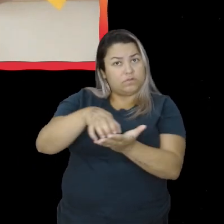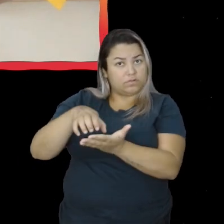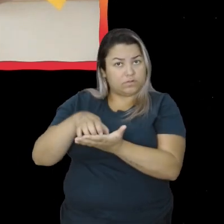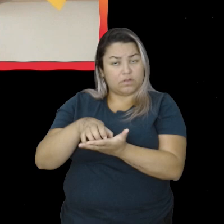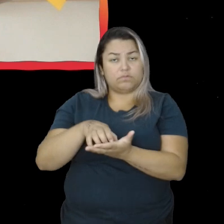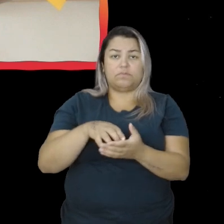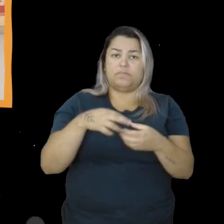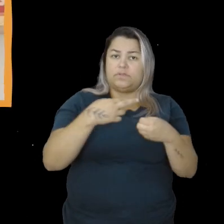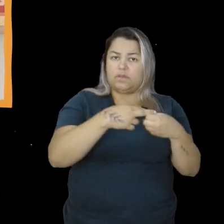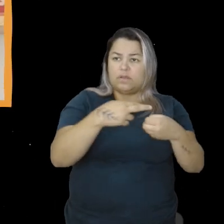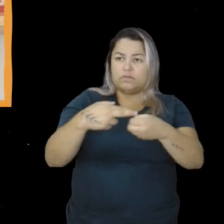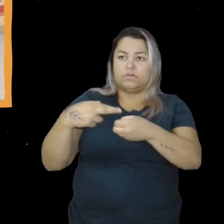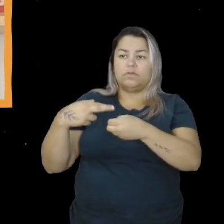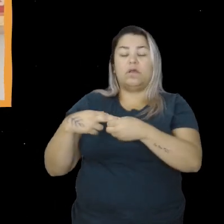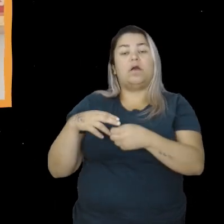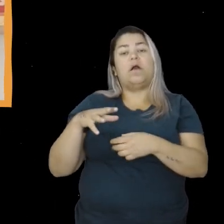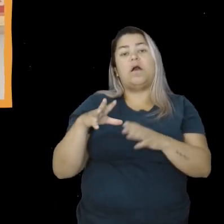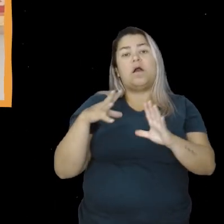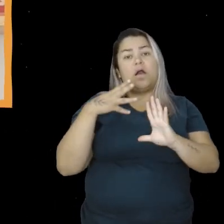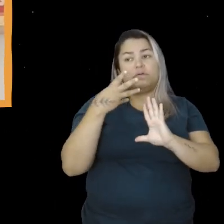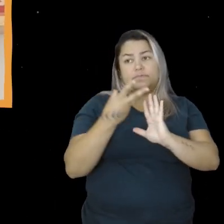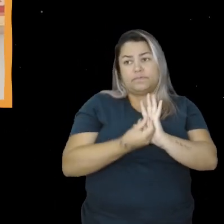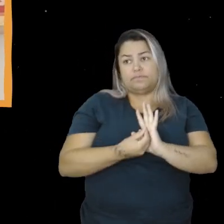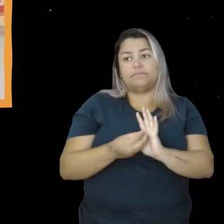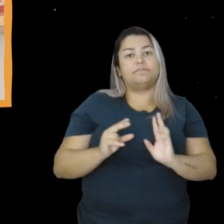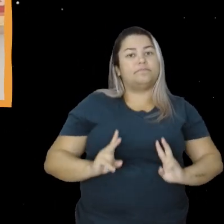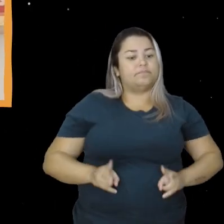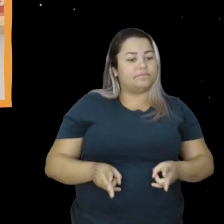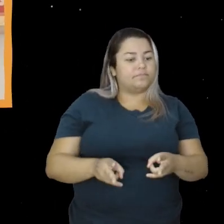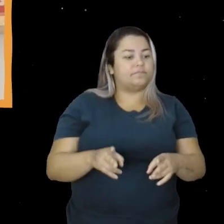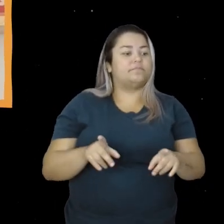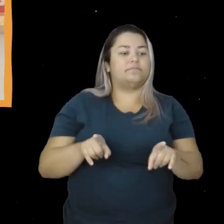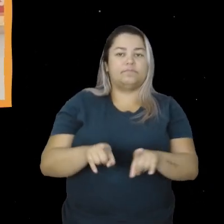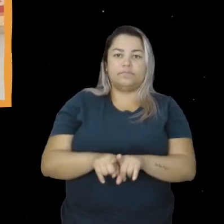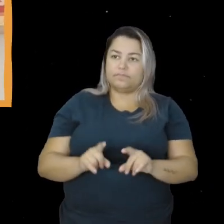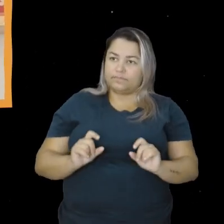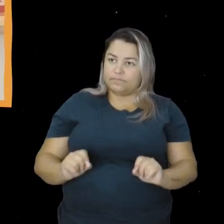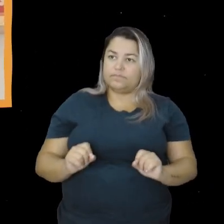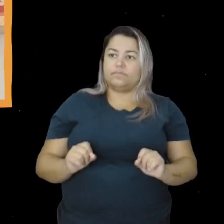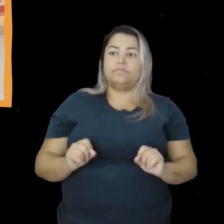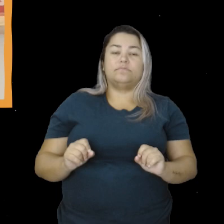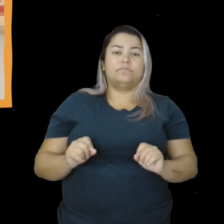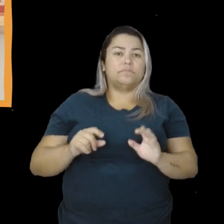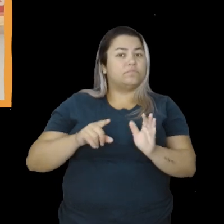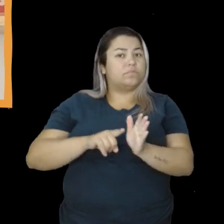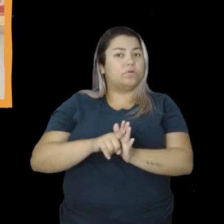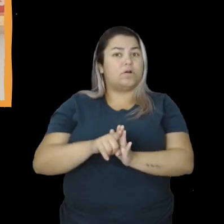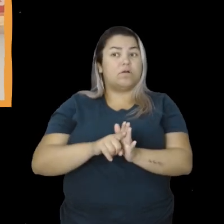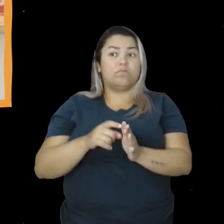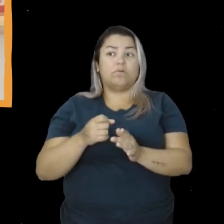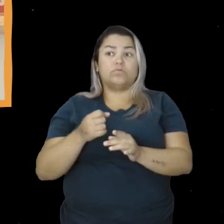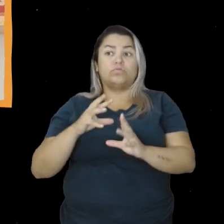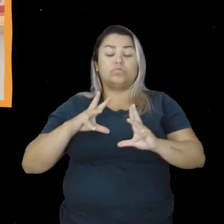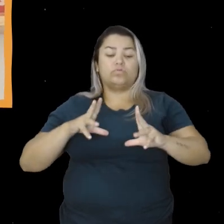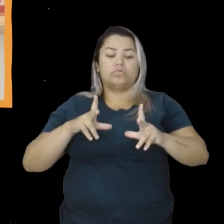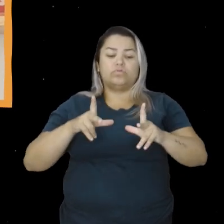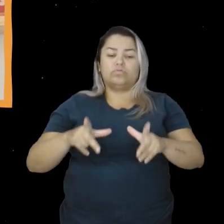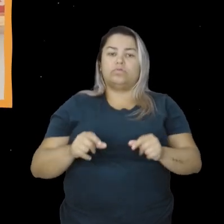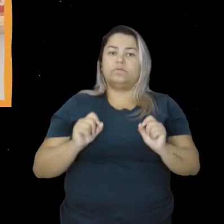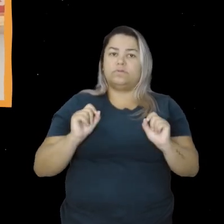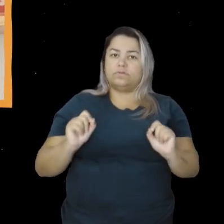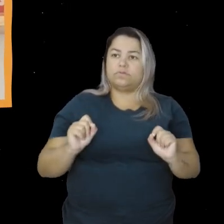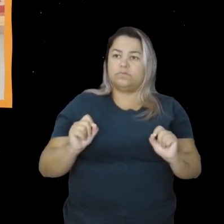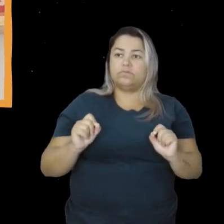na região. E a Amazônia, ela sempre esteve, na verdade, no centro da exploração do capital, né? Toda essa zona